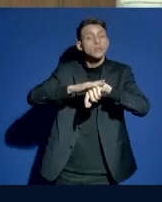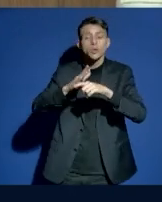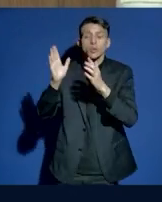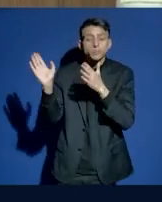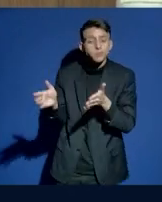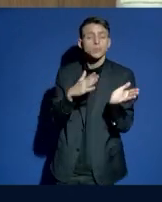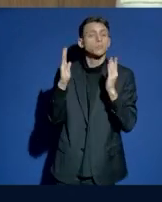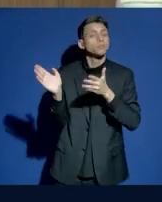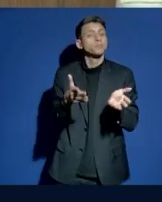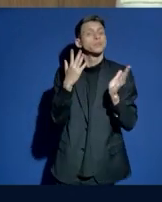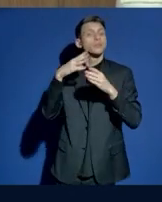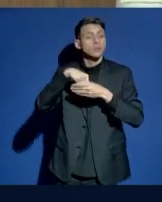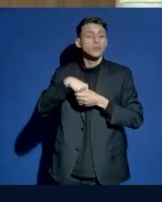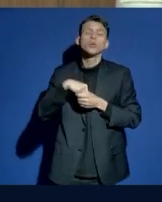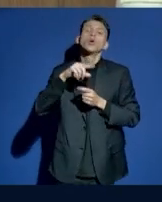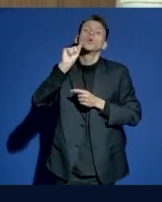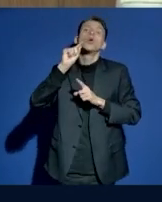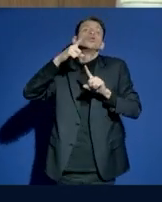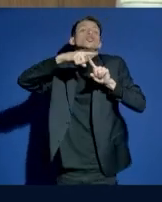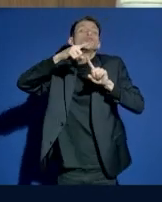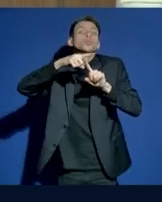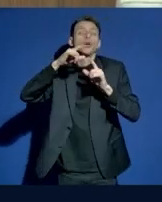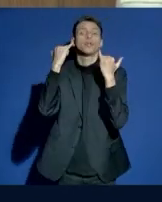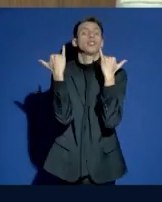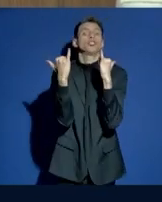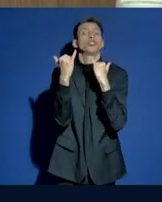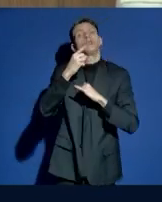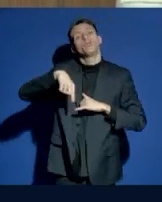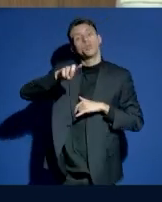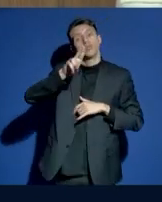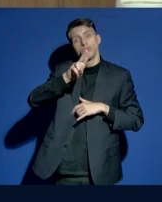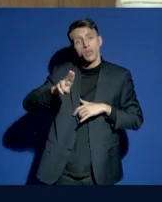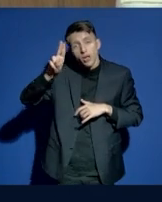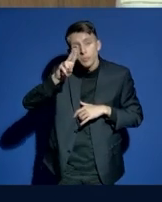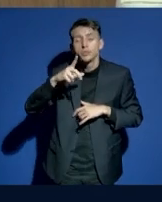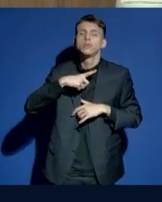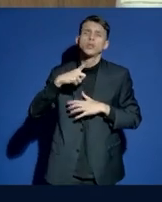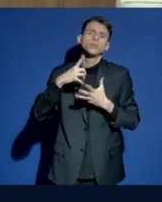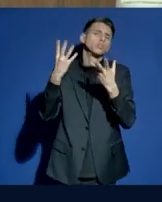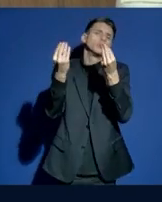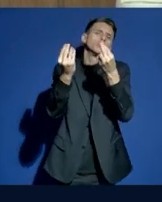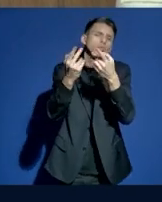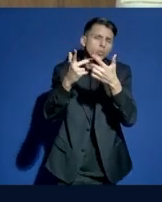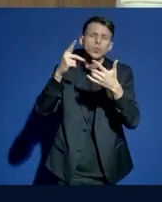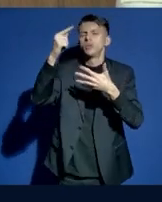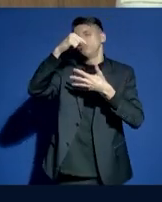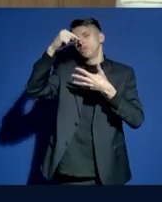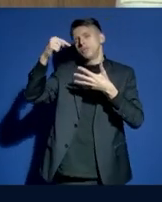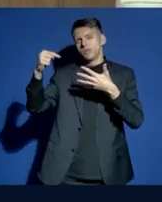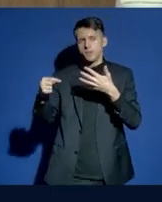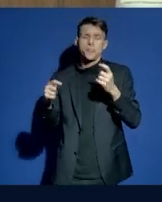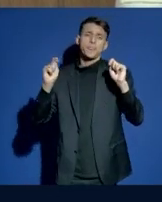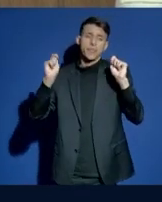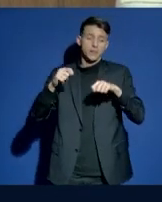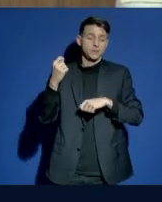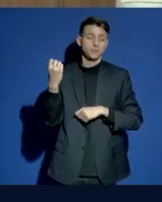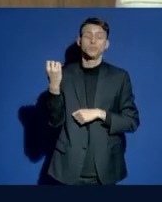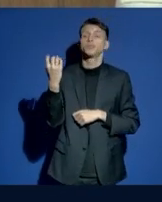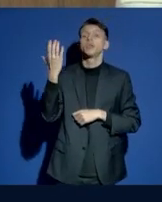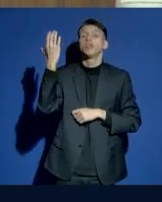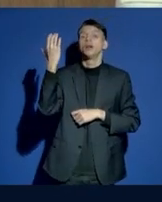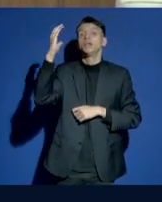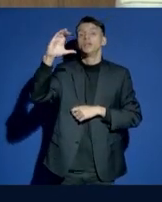das nossas operações Que tipo de energia nós utilizamos Nós temos muitos programas lançamos um